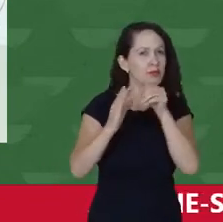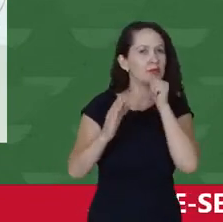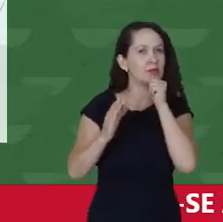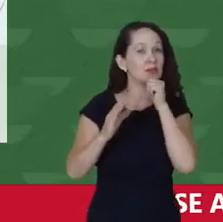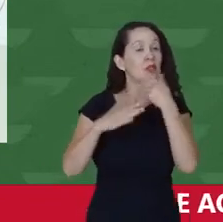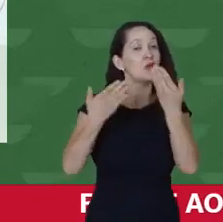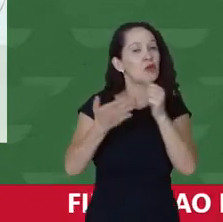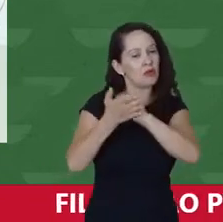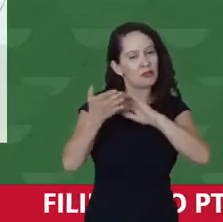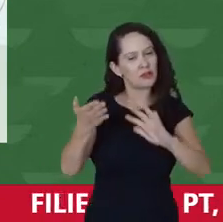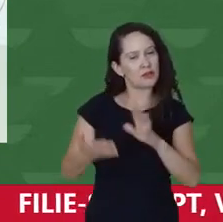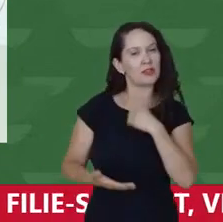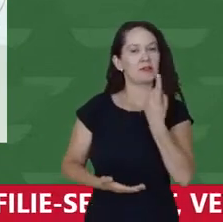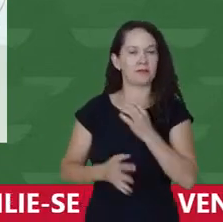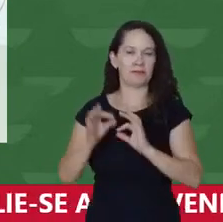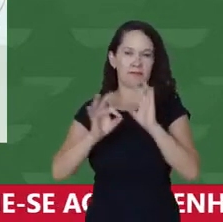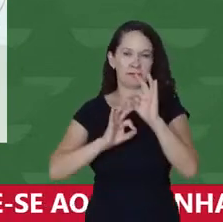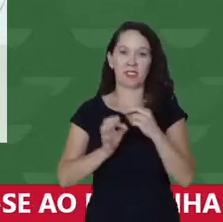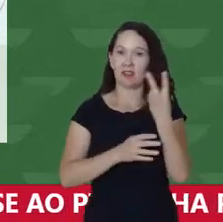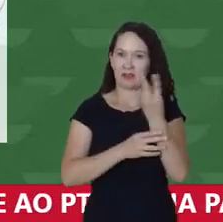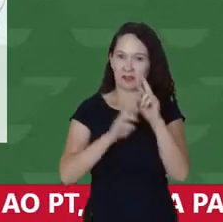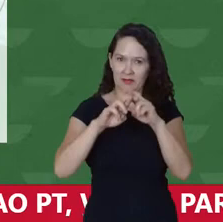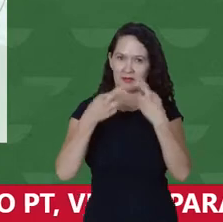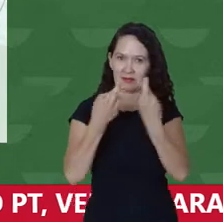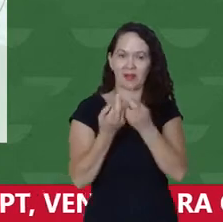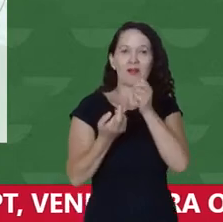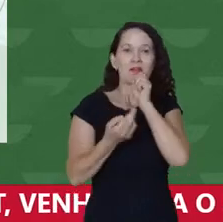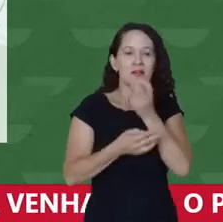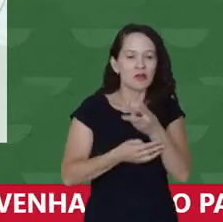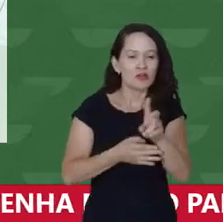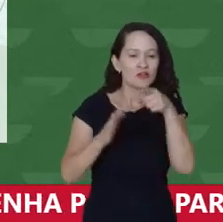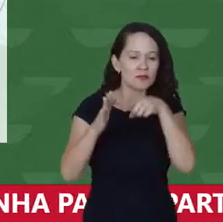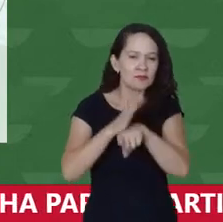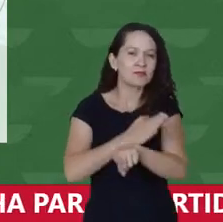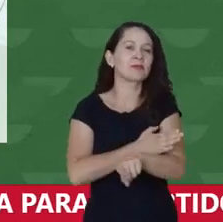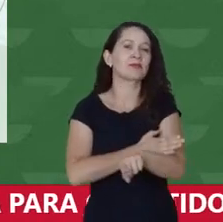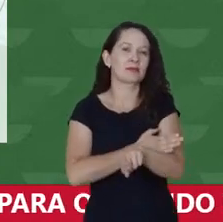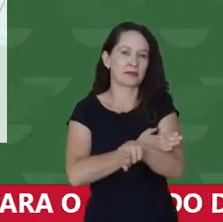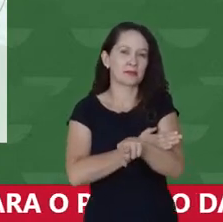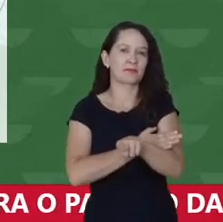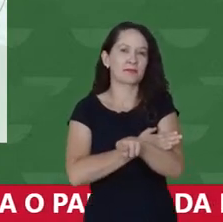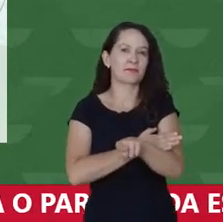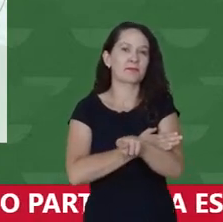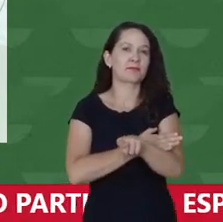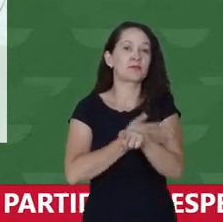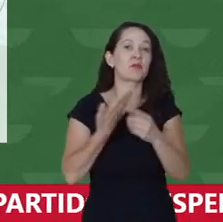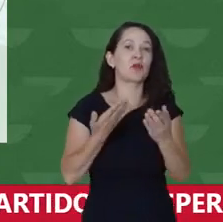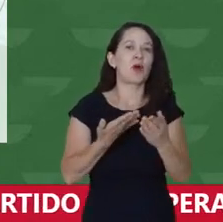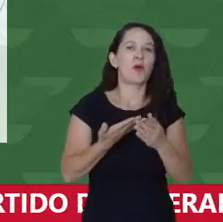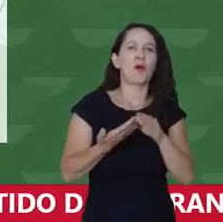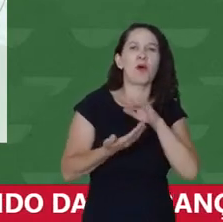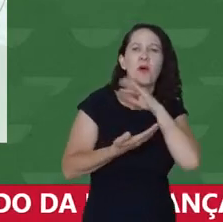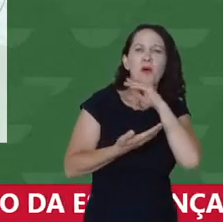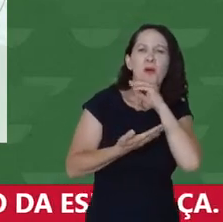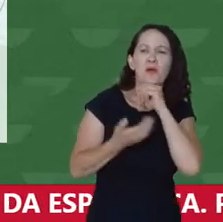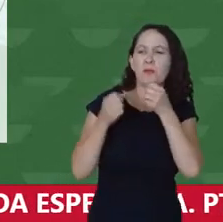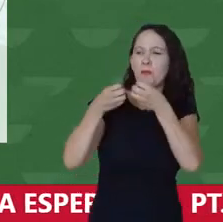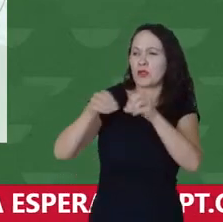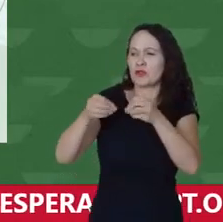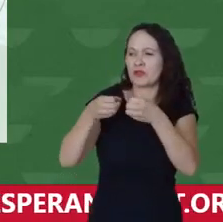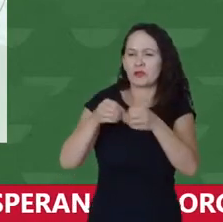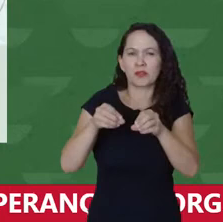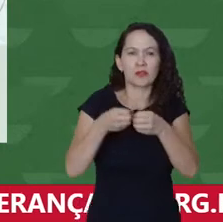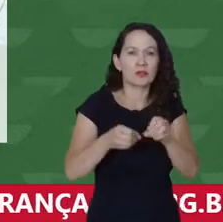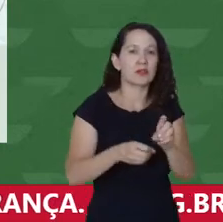que atividades nós vamos fazer. Mas nessa segunda rodada vamos ainda continuar aprofundando exatamente as maldades, os prejuízos